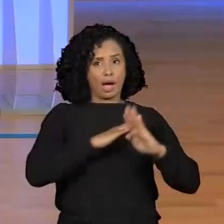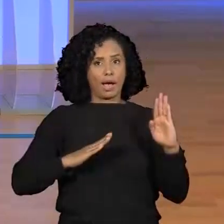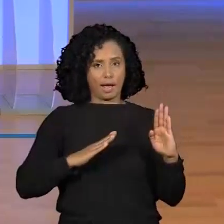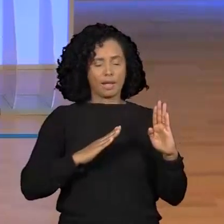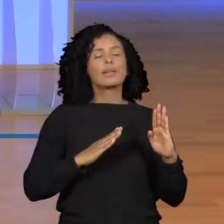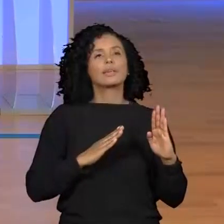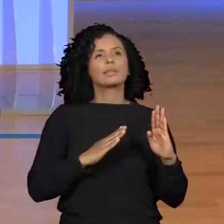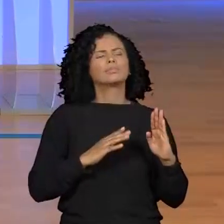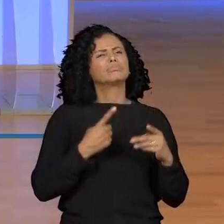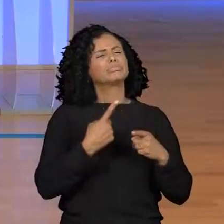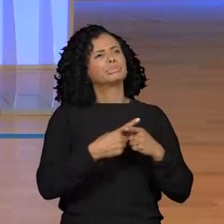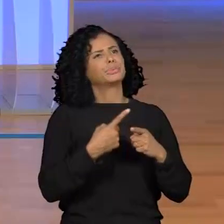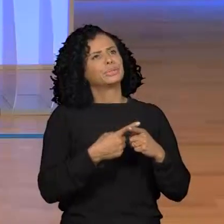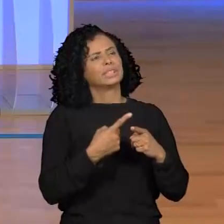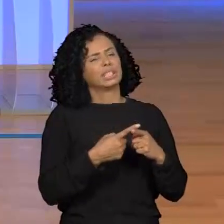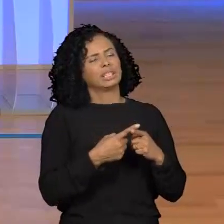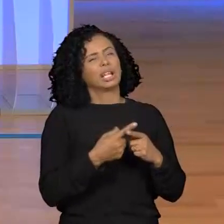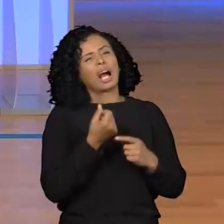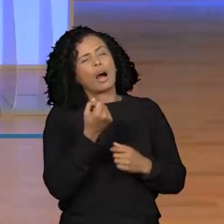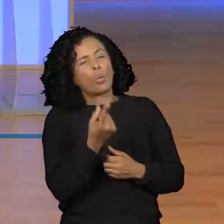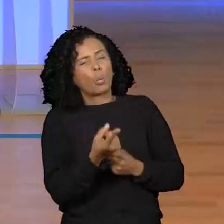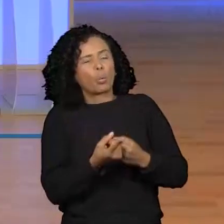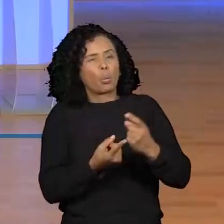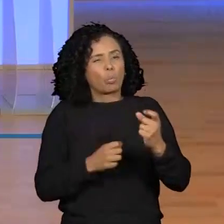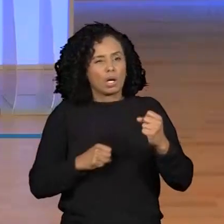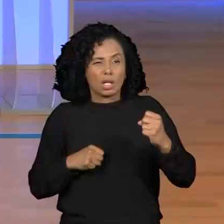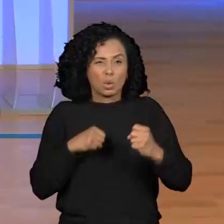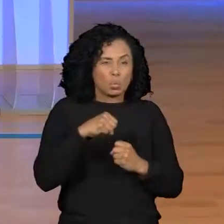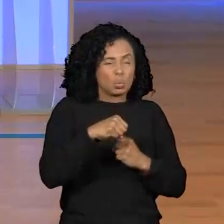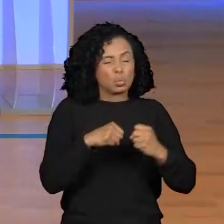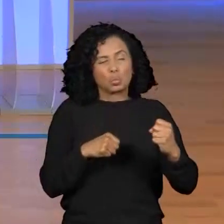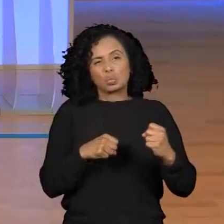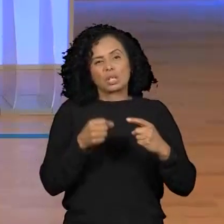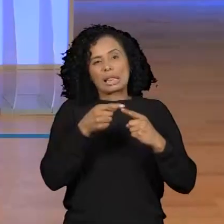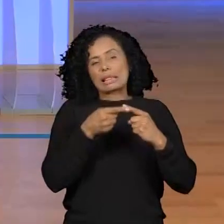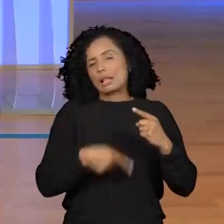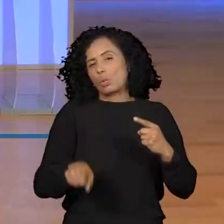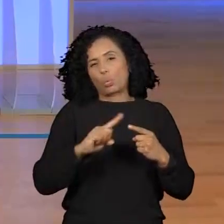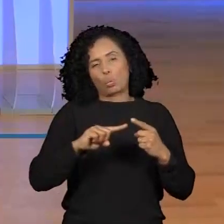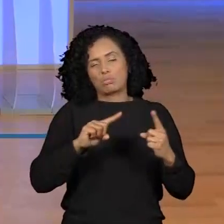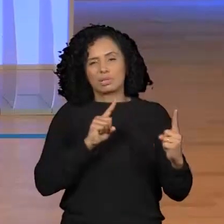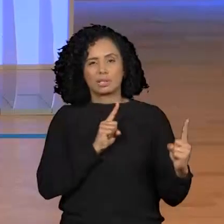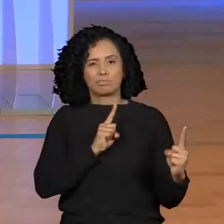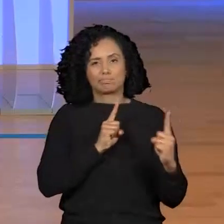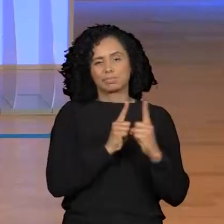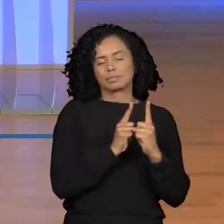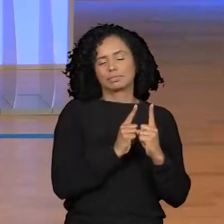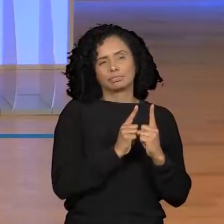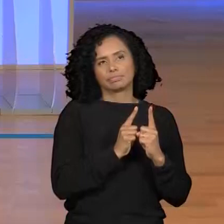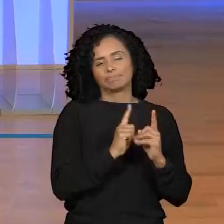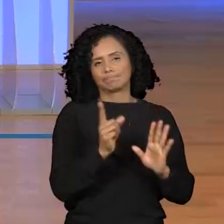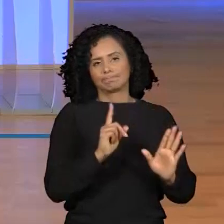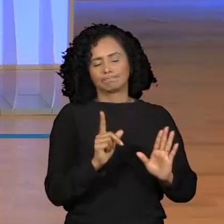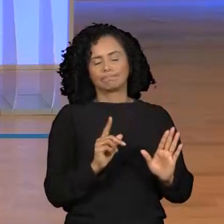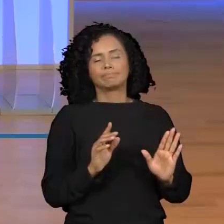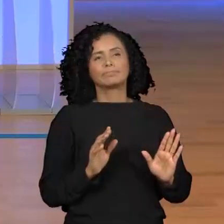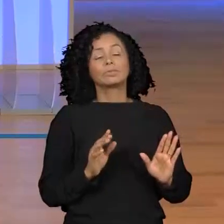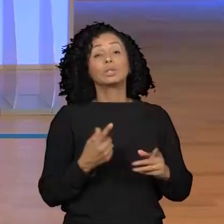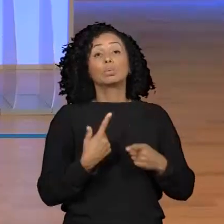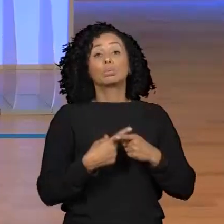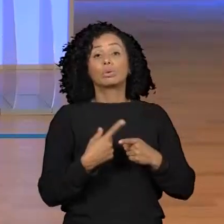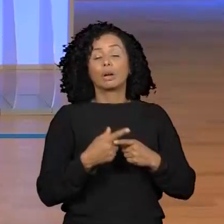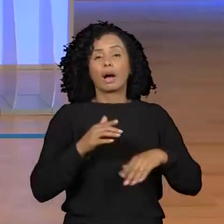de percussão não entram nas lutas de média distância? Porque temos algumas lutas de percussão onde utilizamos